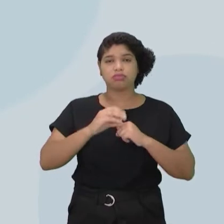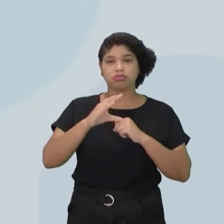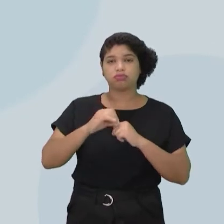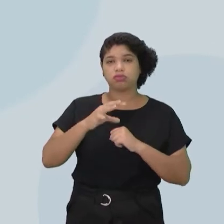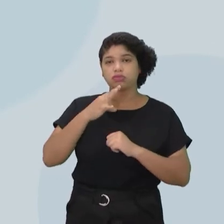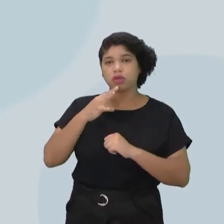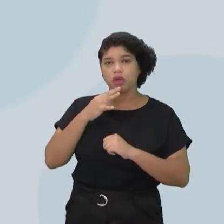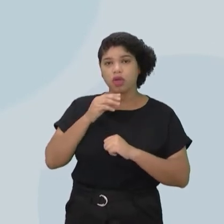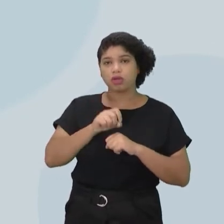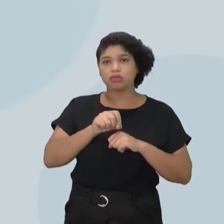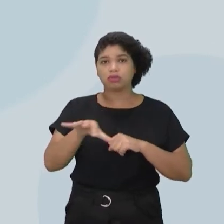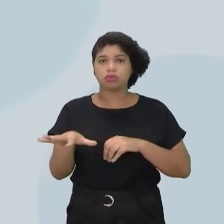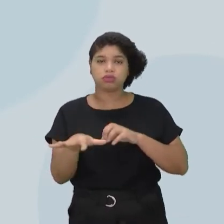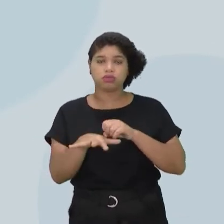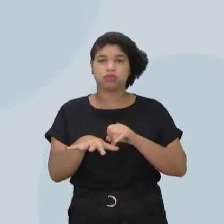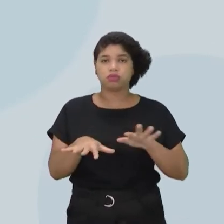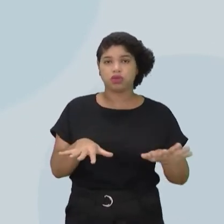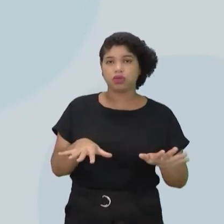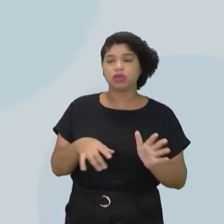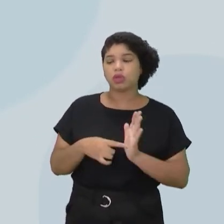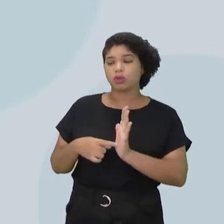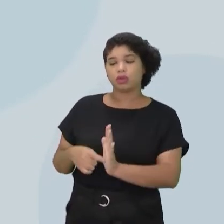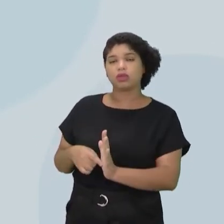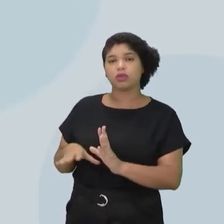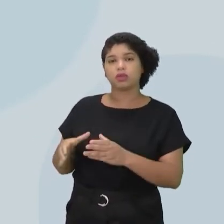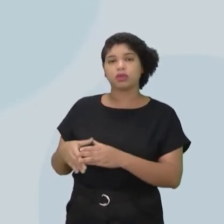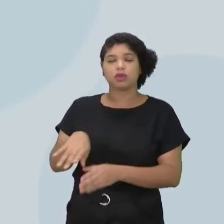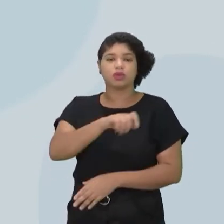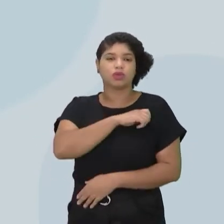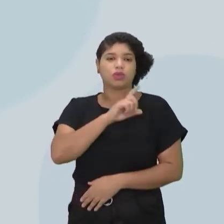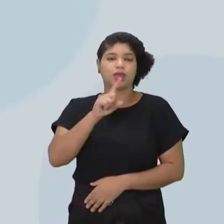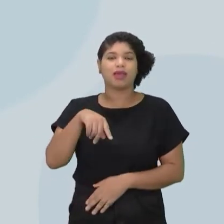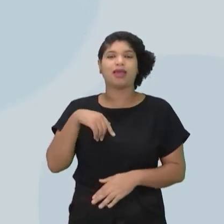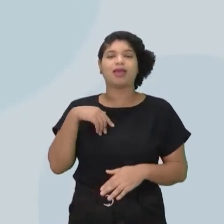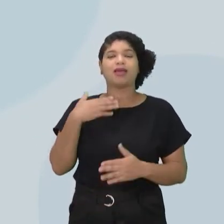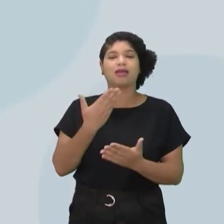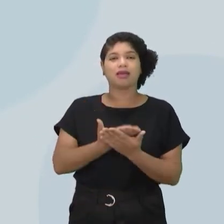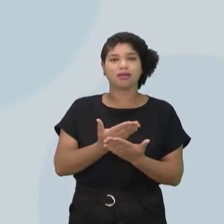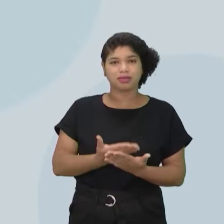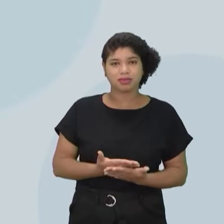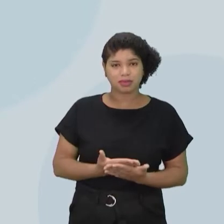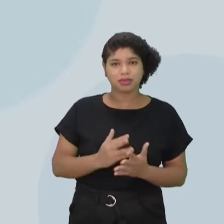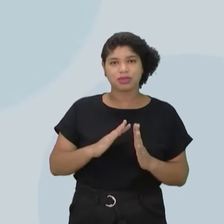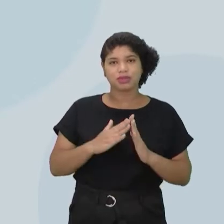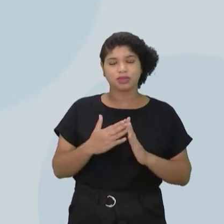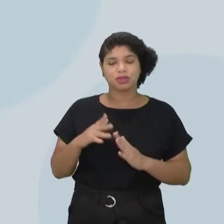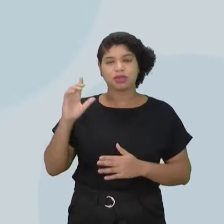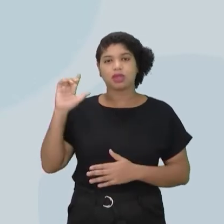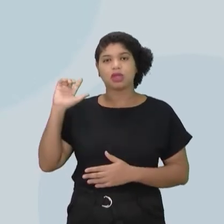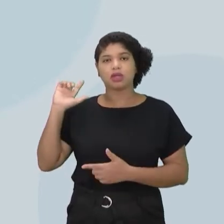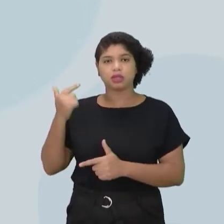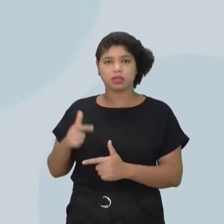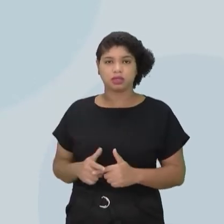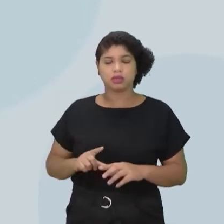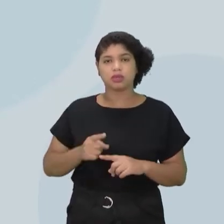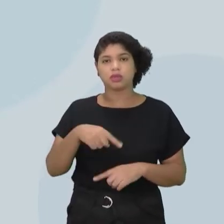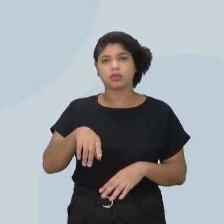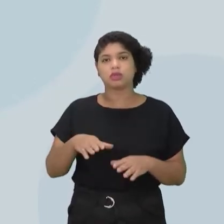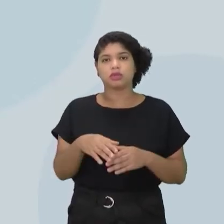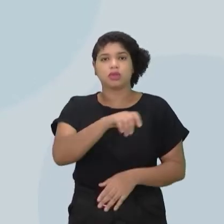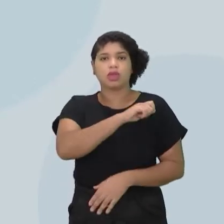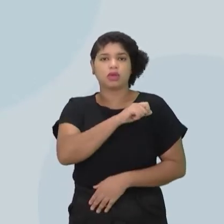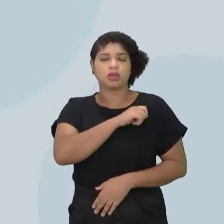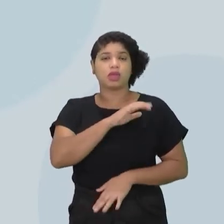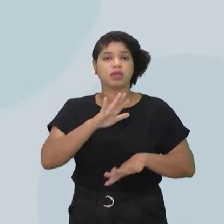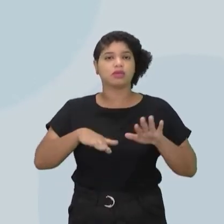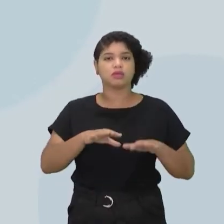saber necessário para entregá-lo ao estudante. Essa escola tradicional traz de um ponto elevado que ele, estudante, ainda não atinge,